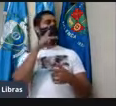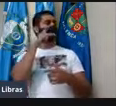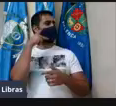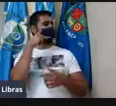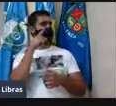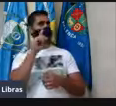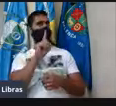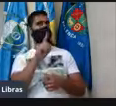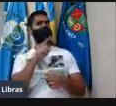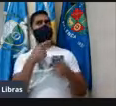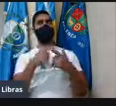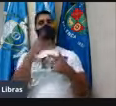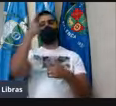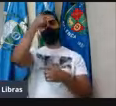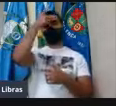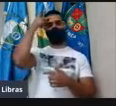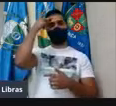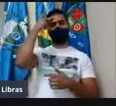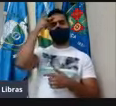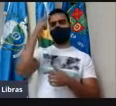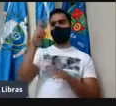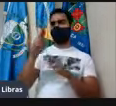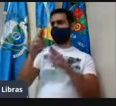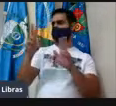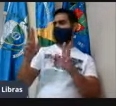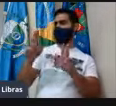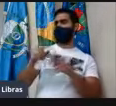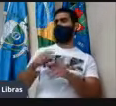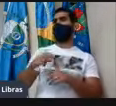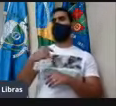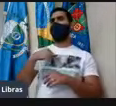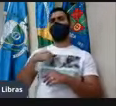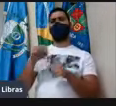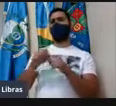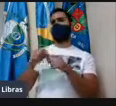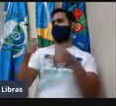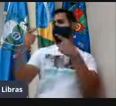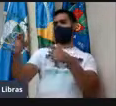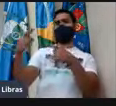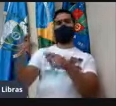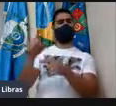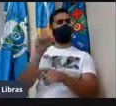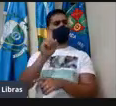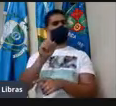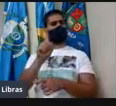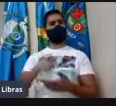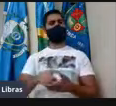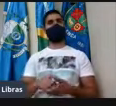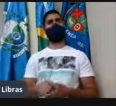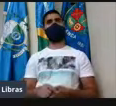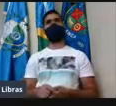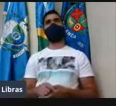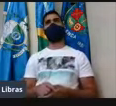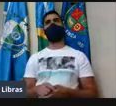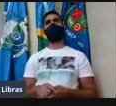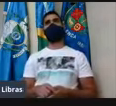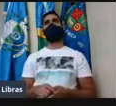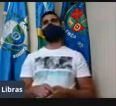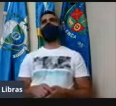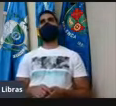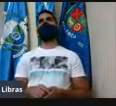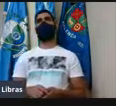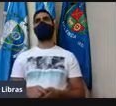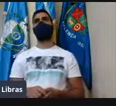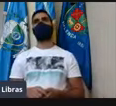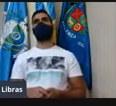vereadora, mas por ser uma pessoa distinta, muito obrigada. Eu não vim aqui para fazer ninguém de bobo, não. Então, tá, se eu quisesse